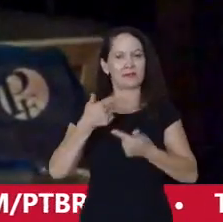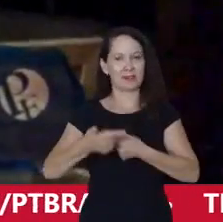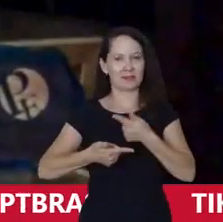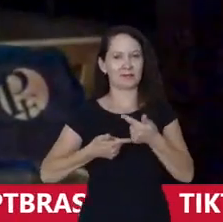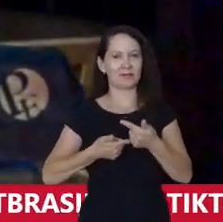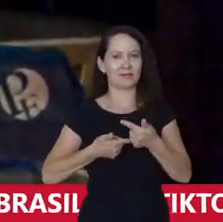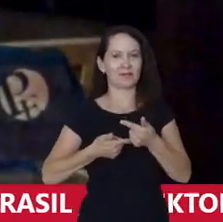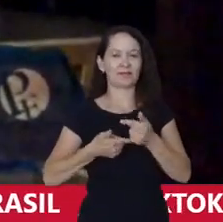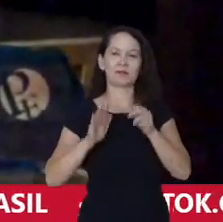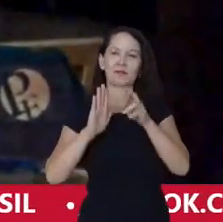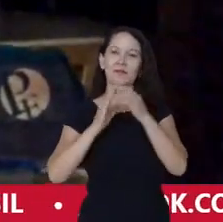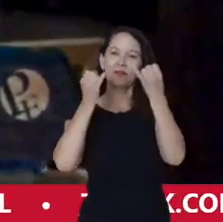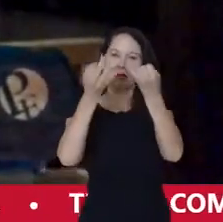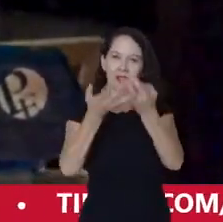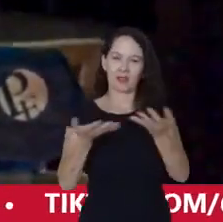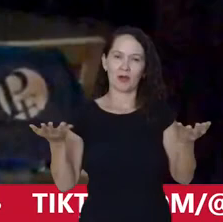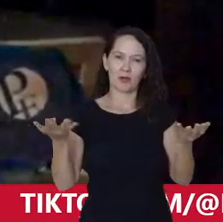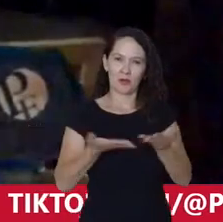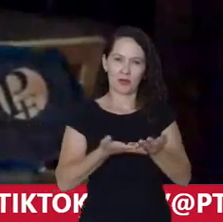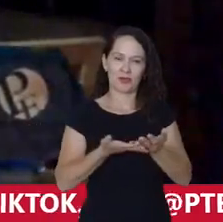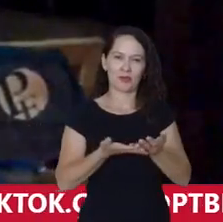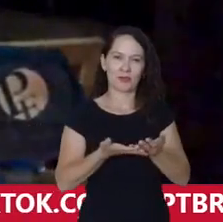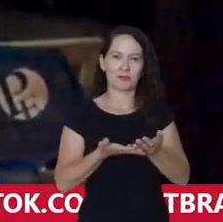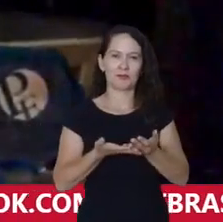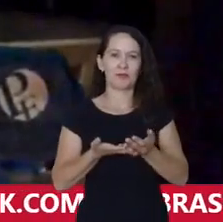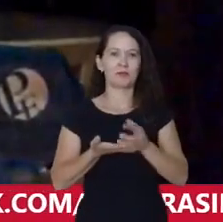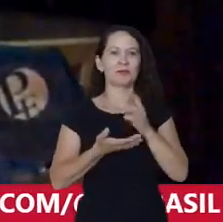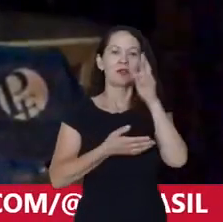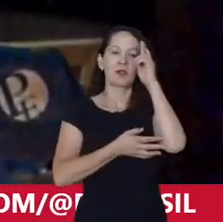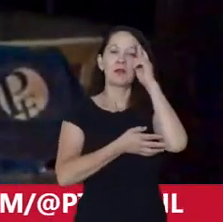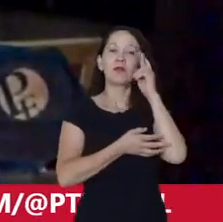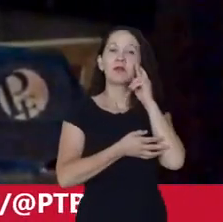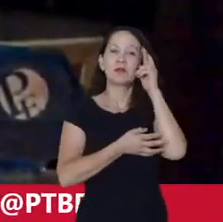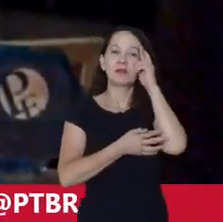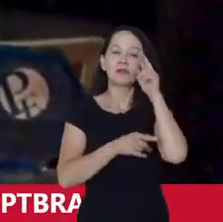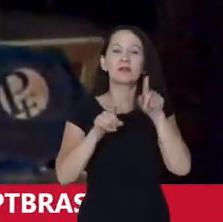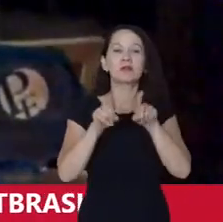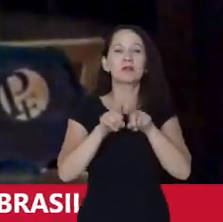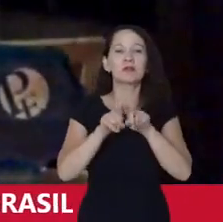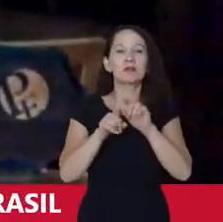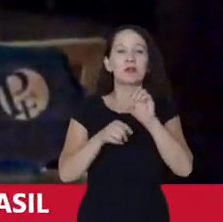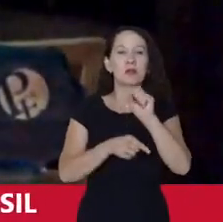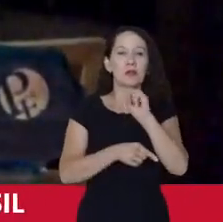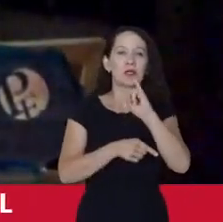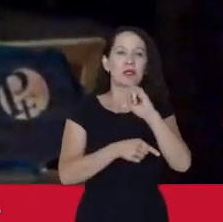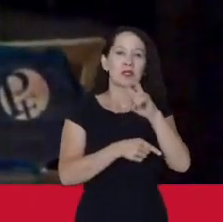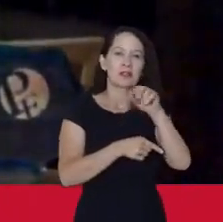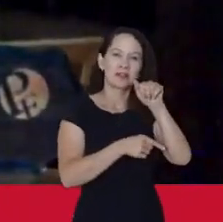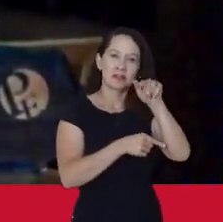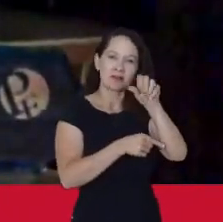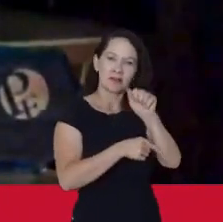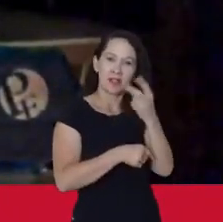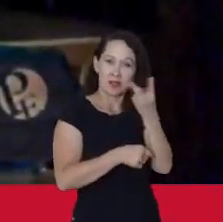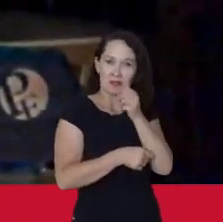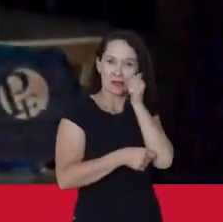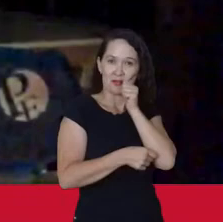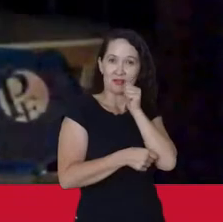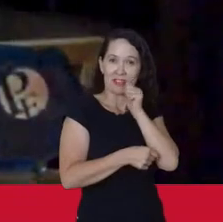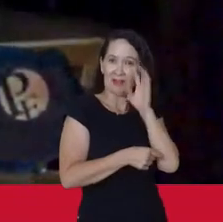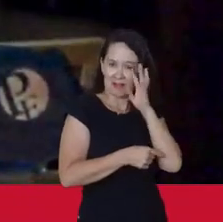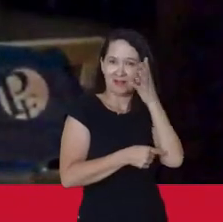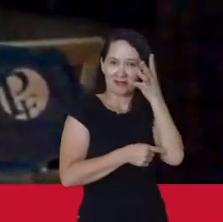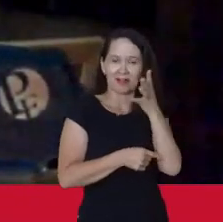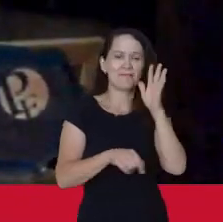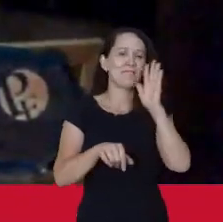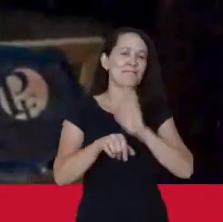que foi relatado aqui pela Rosilene, que foi relatado pela Silvana, é o que mais dá resultado, é o que